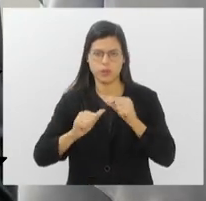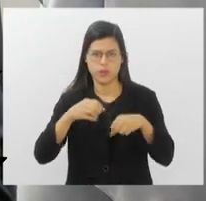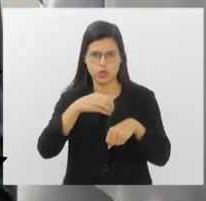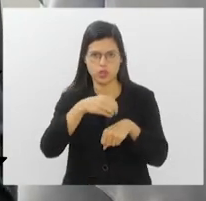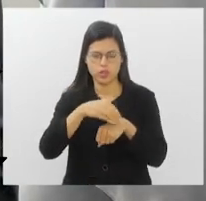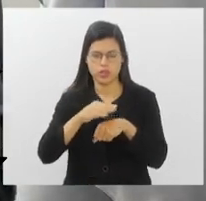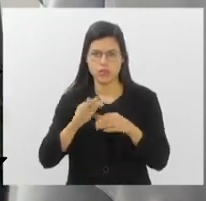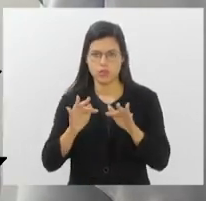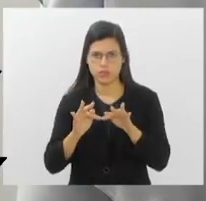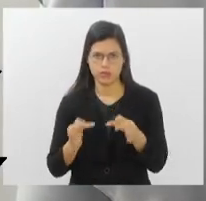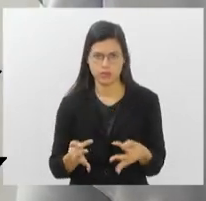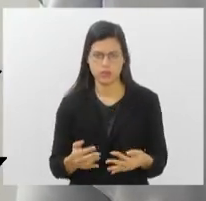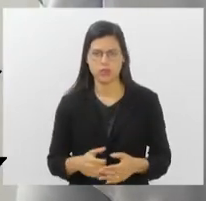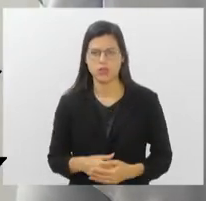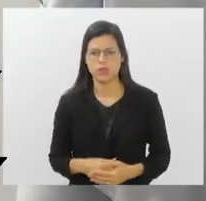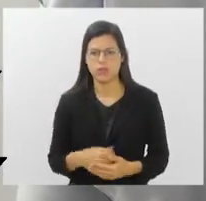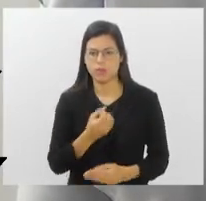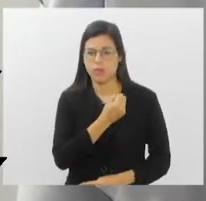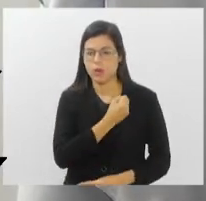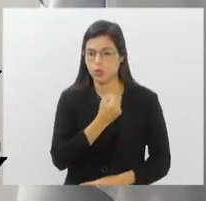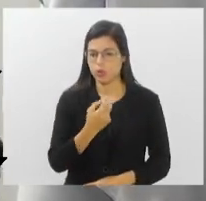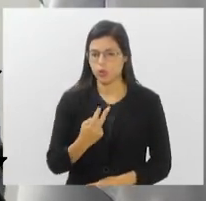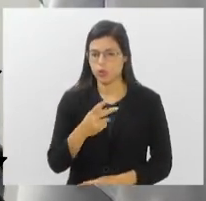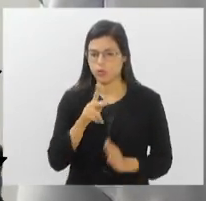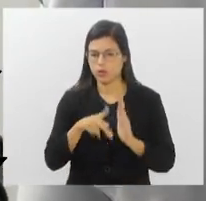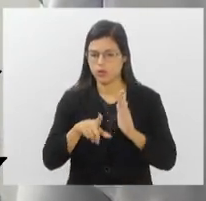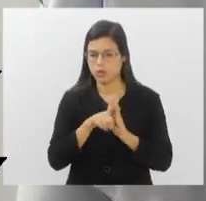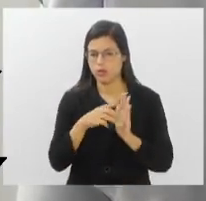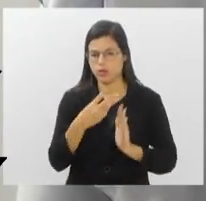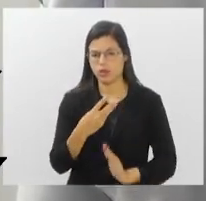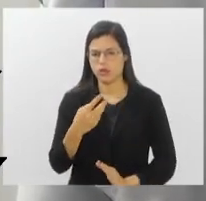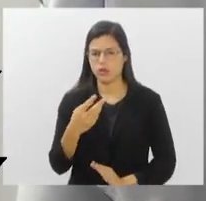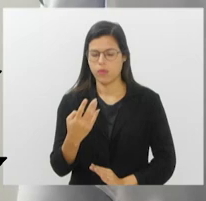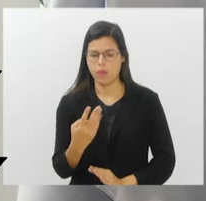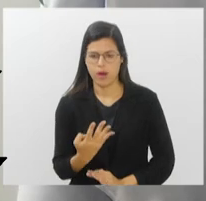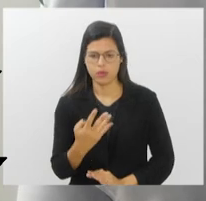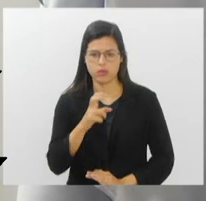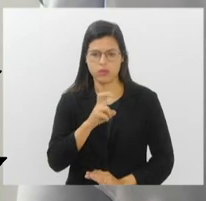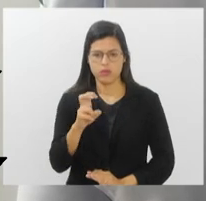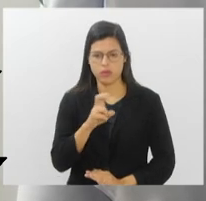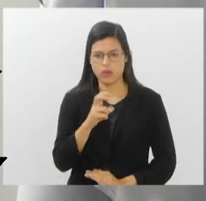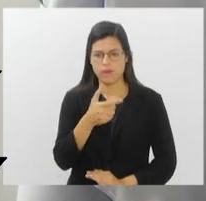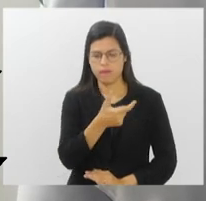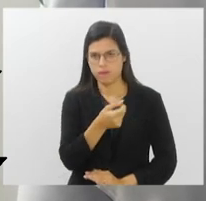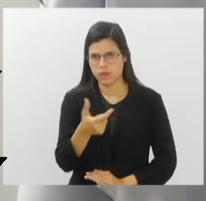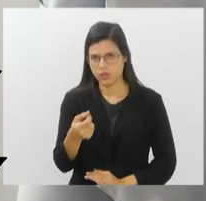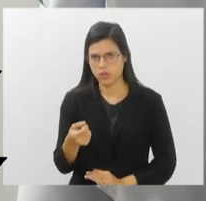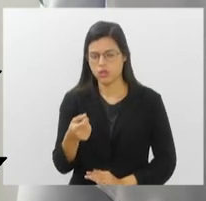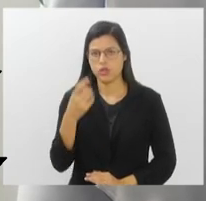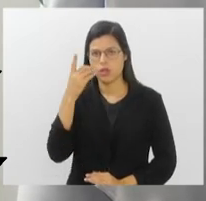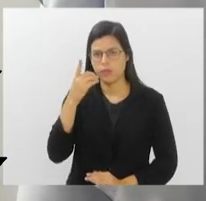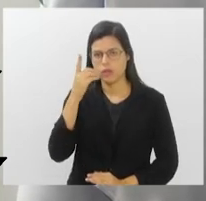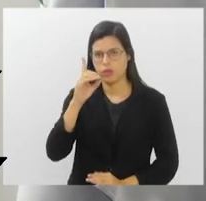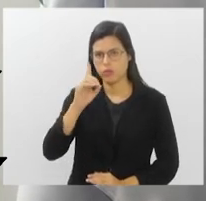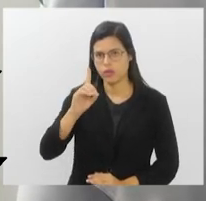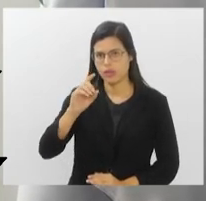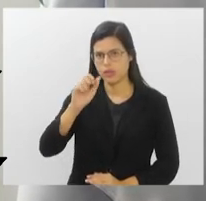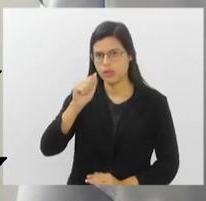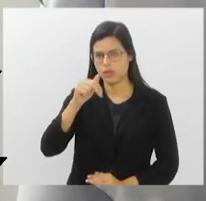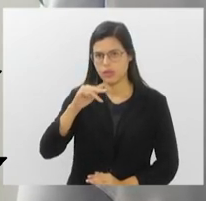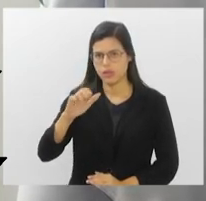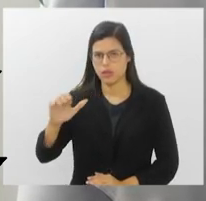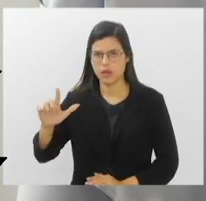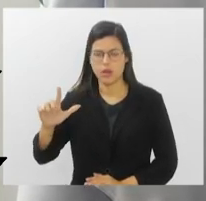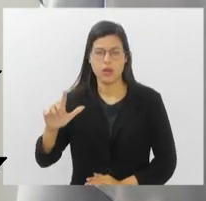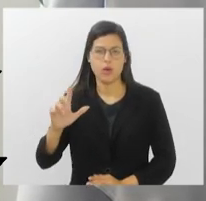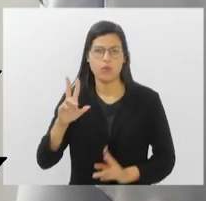simples. Item 2 da pauta, projeto de lei 3455/2020, autoria do deputado Daniel Librelon, que estabelece mecanismos